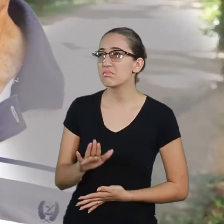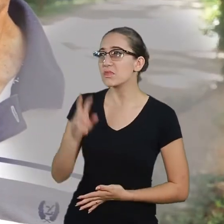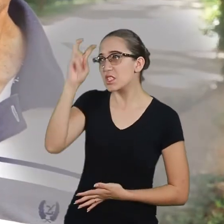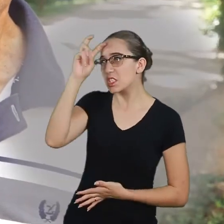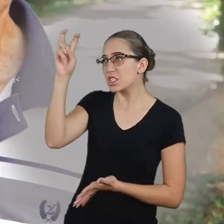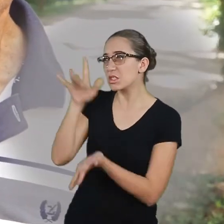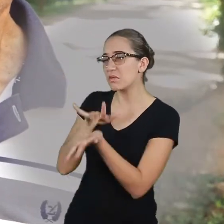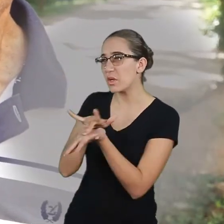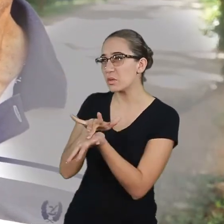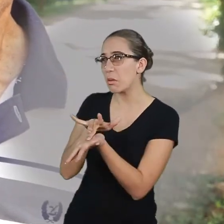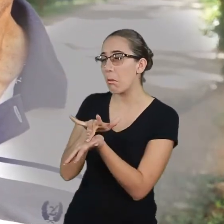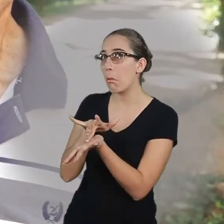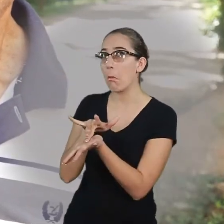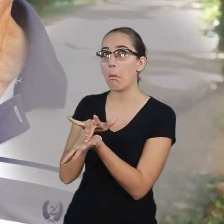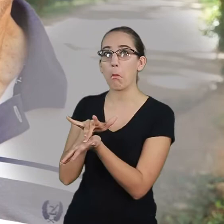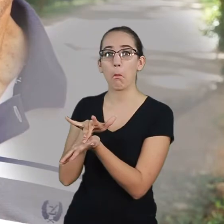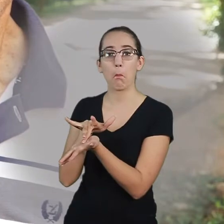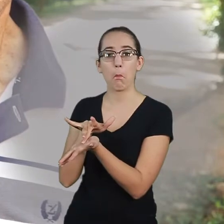artificial?